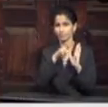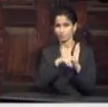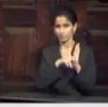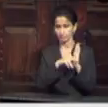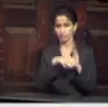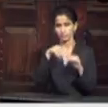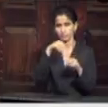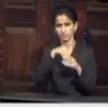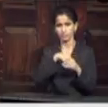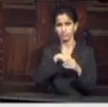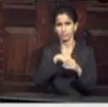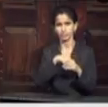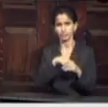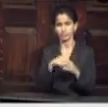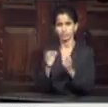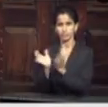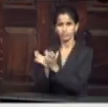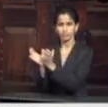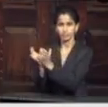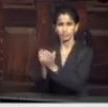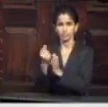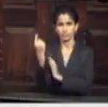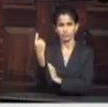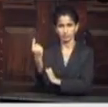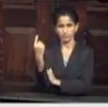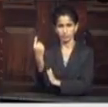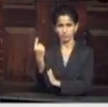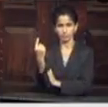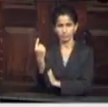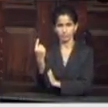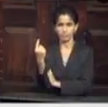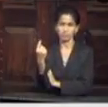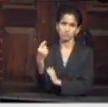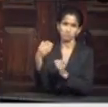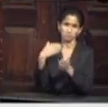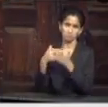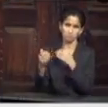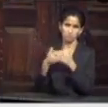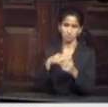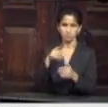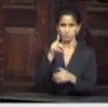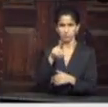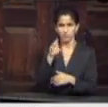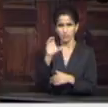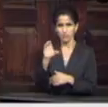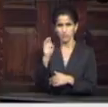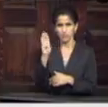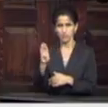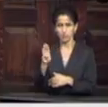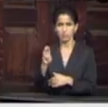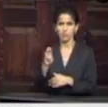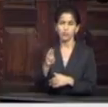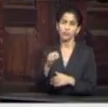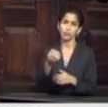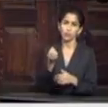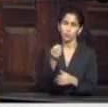interno, as bancadas de um deputado, seja ele do PCdoB, da